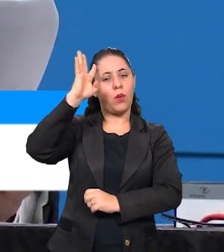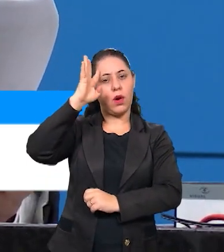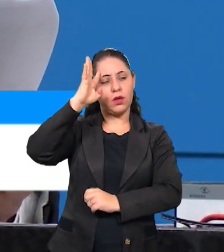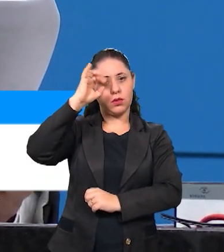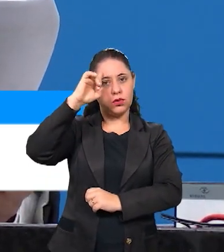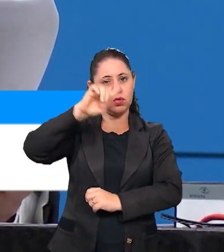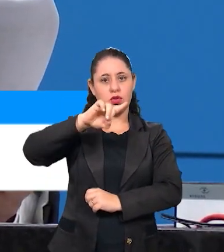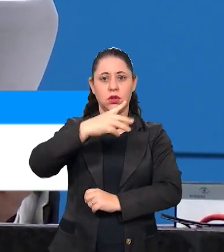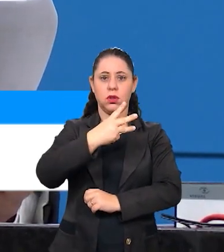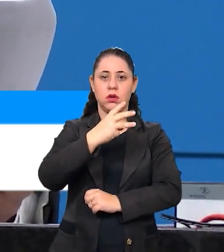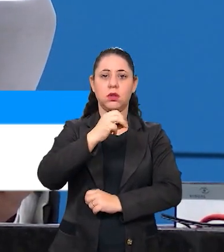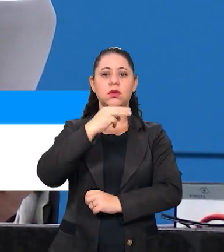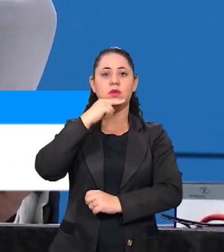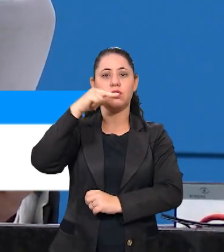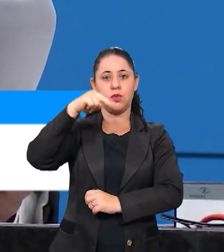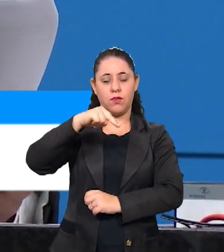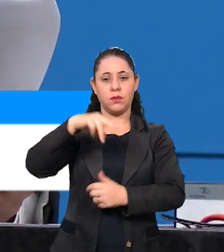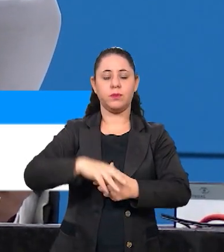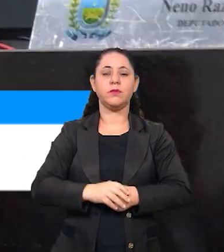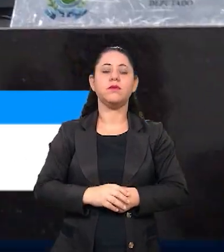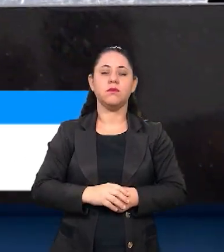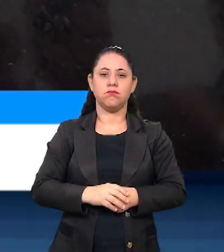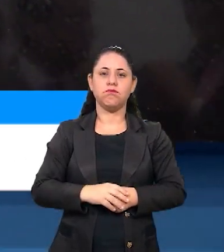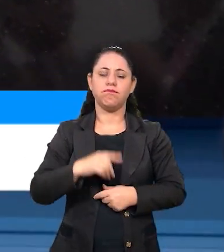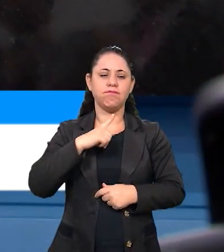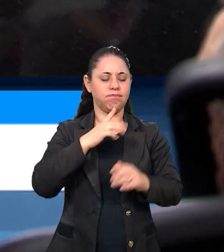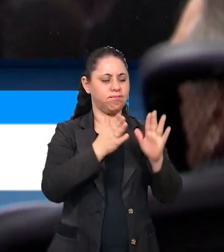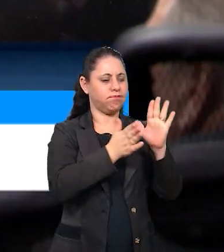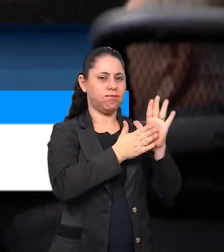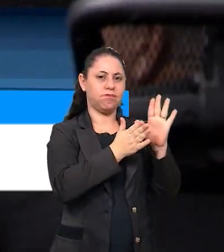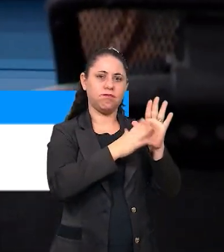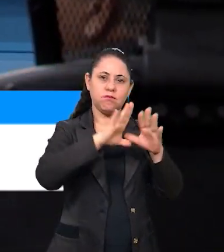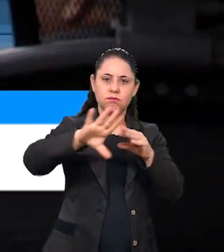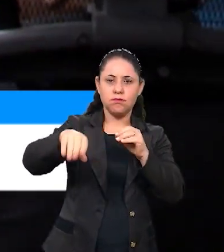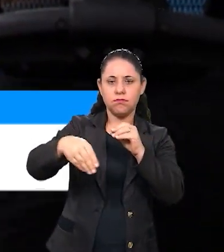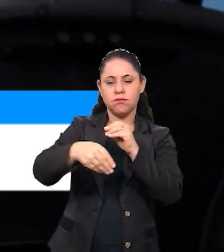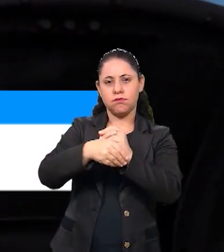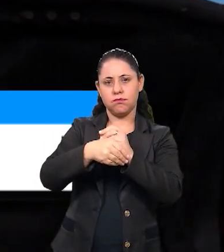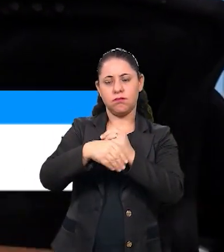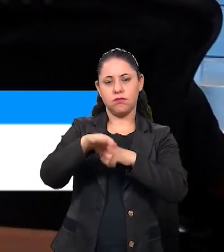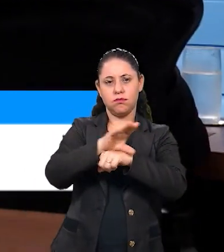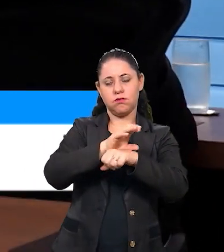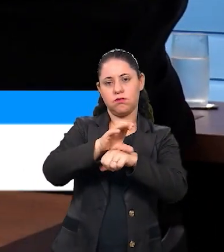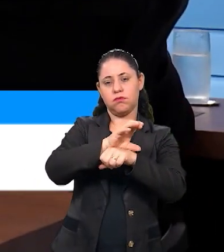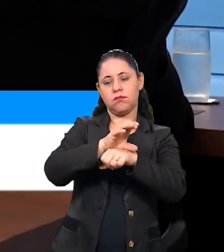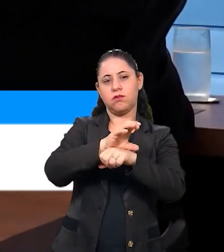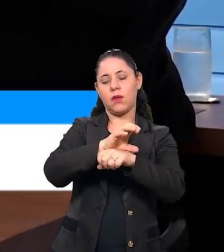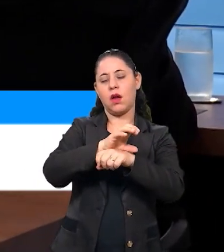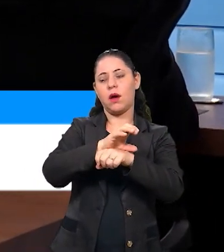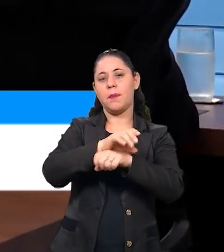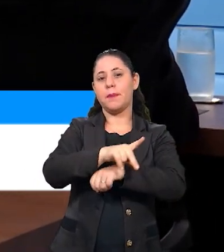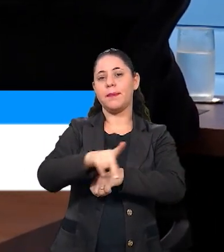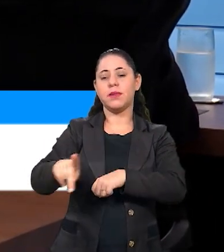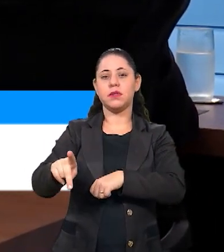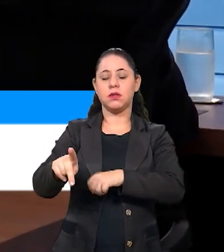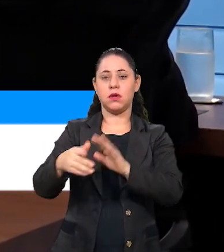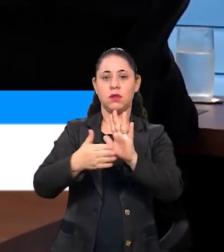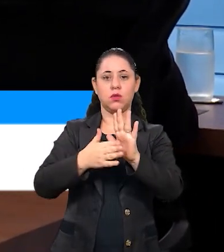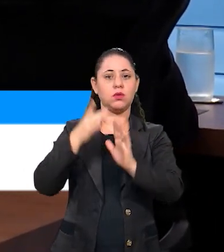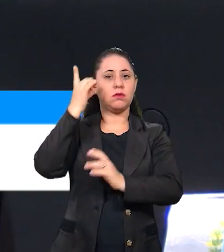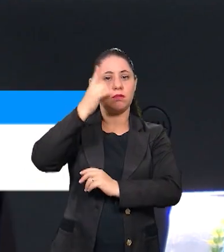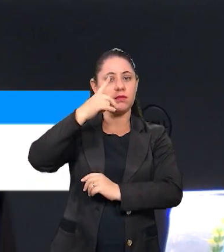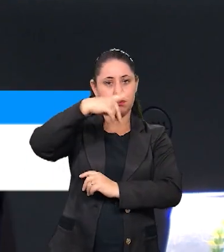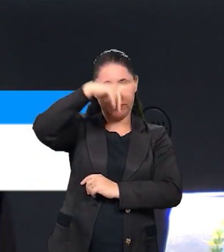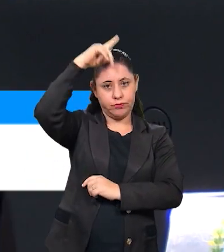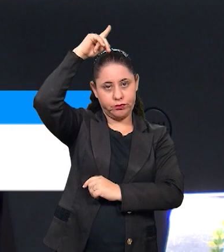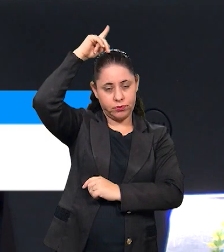nesta quarta-feira, dia 30 de novembro. Entre eles, uma proposta de emenda constitucional de autoria do presidente da